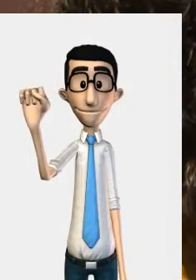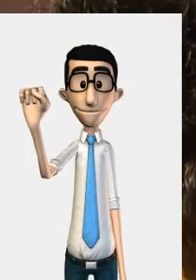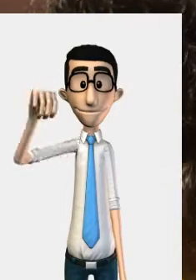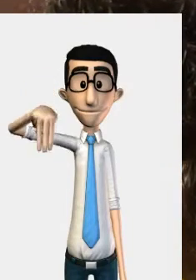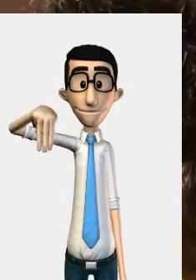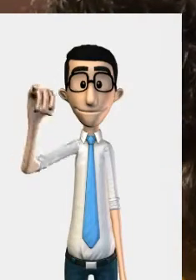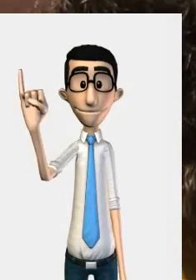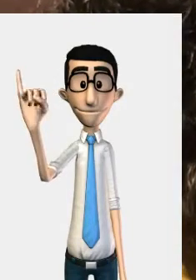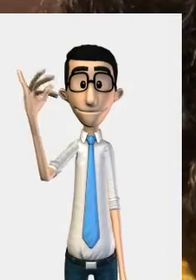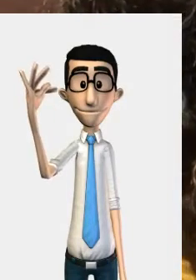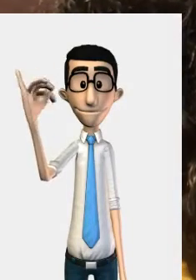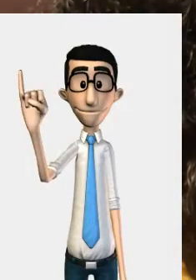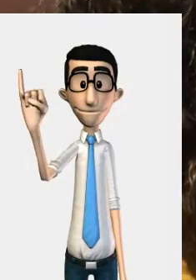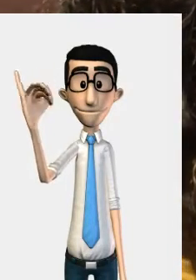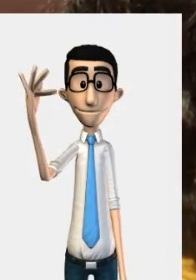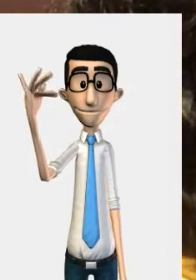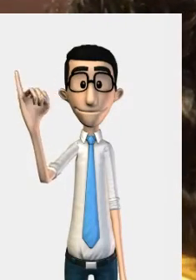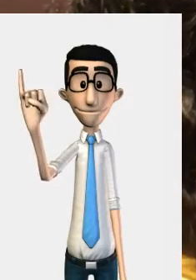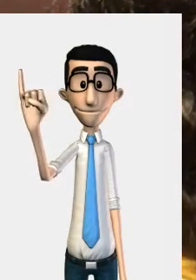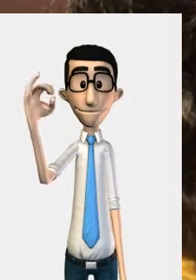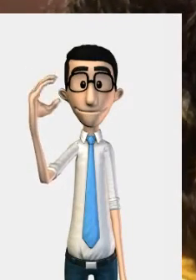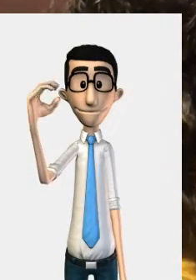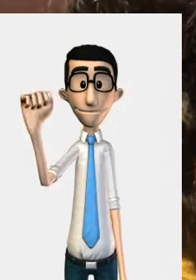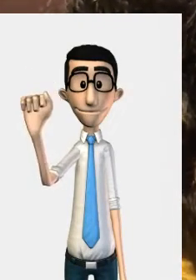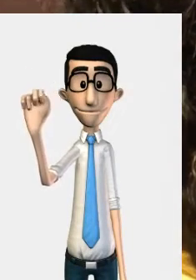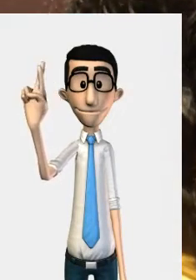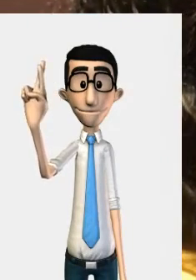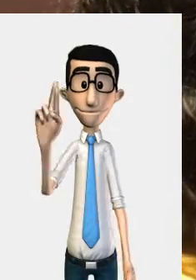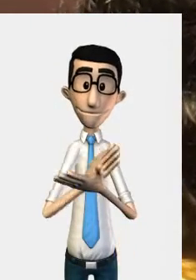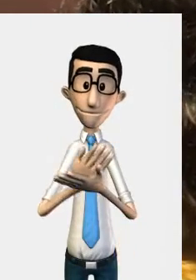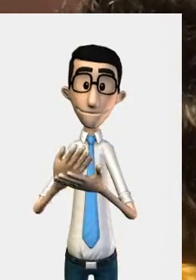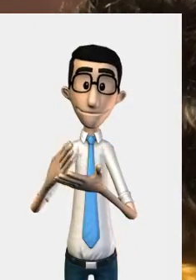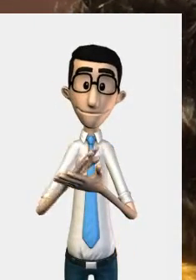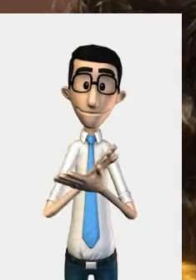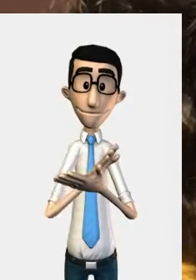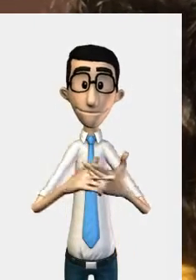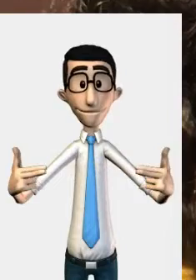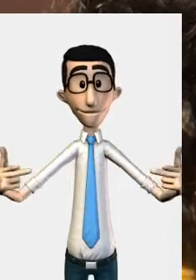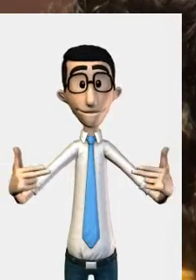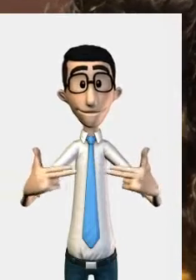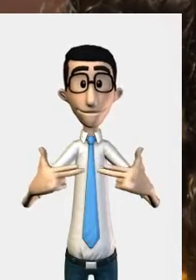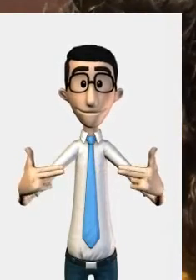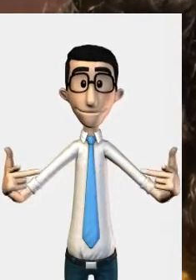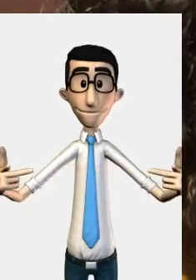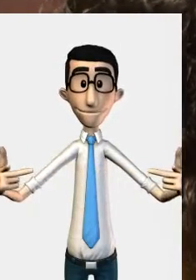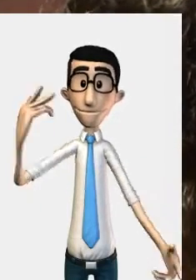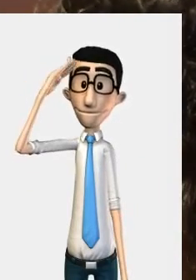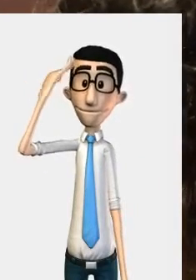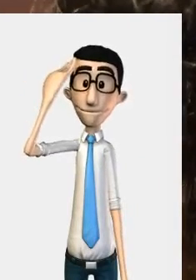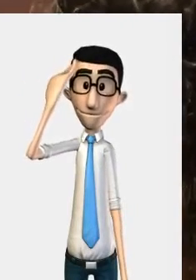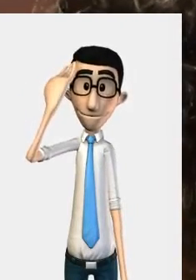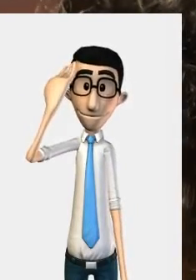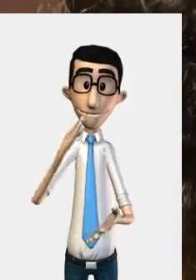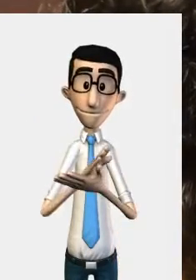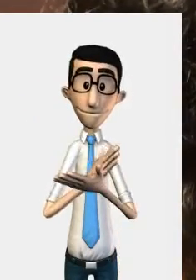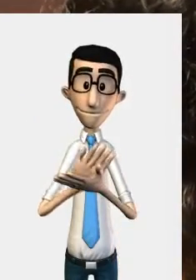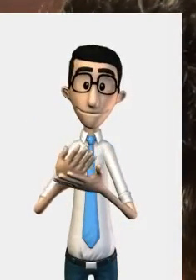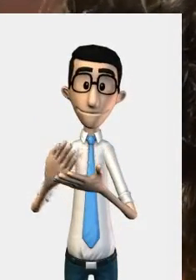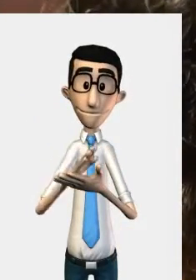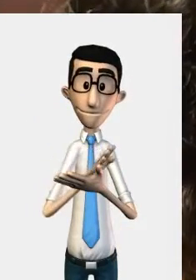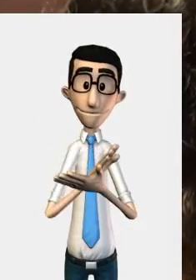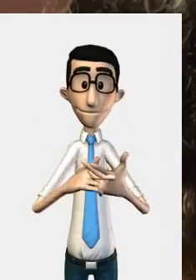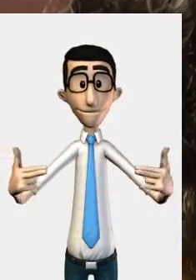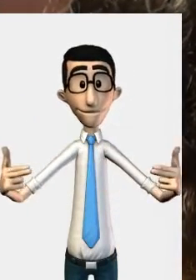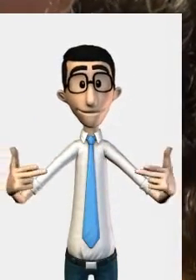eu não ia na casa dos meus pais, por exemplo, porque eu estava estudando, porque eu estava ali de domingo a domingo, estudando todos os dias, porque eu sabia que meu filho precisava do